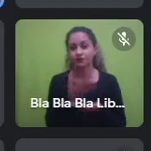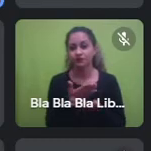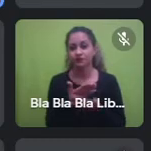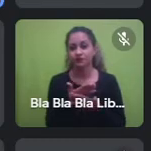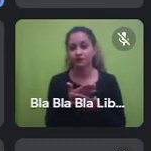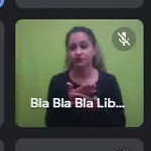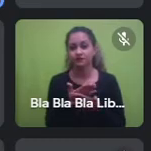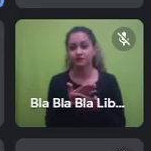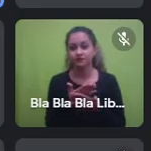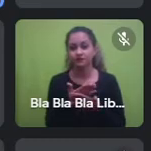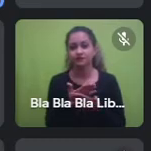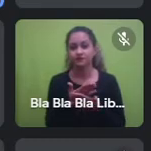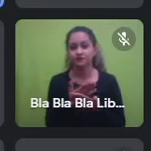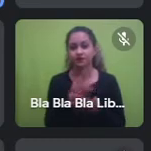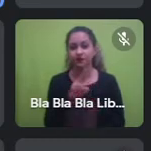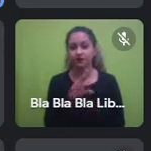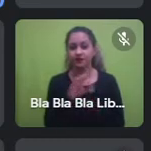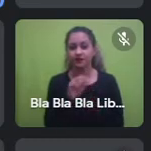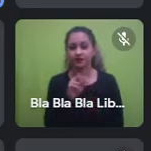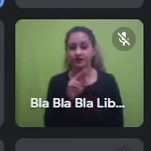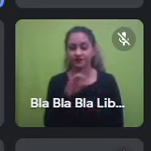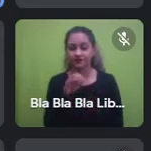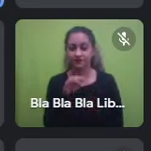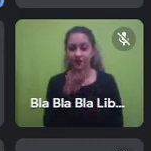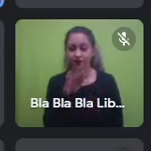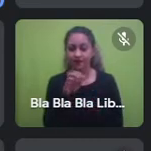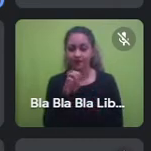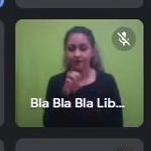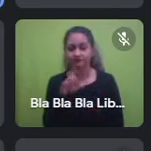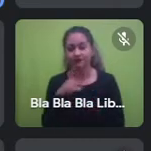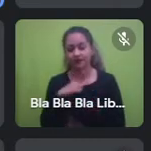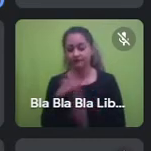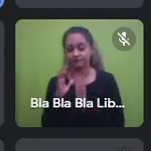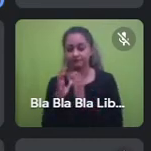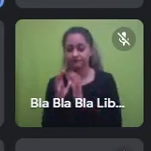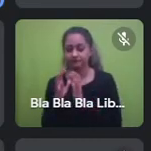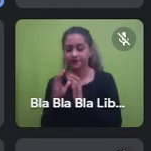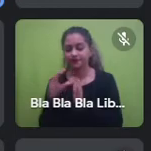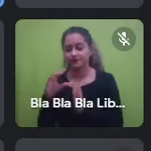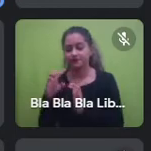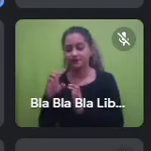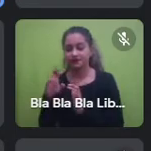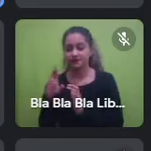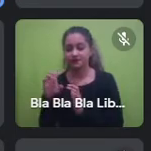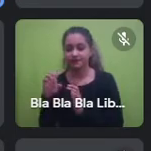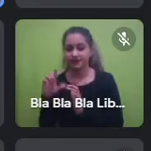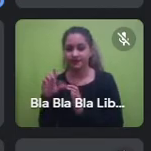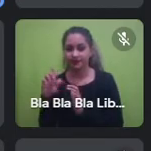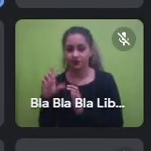um caraciforme, né, esse aqui, em que eu tenho cerebelo,